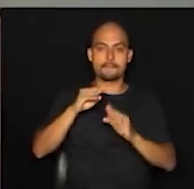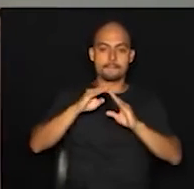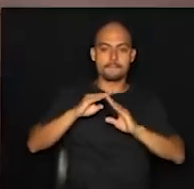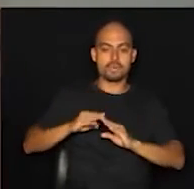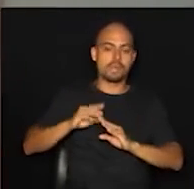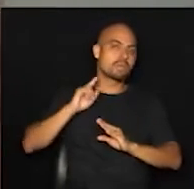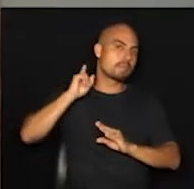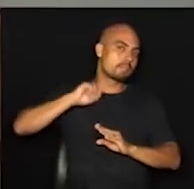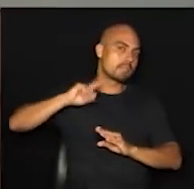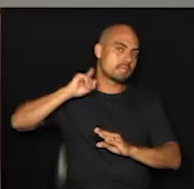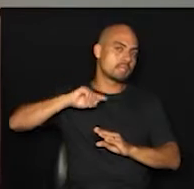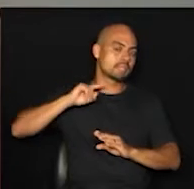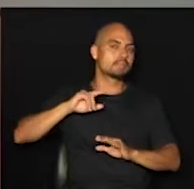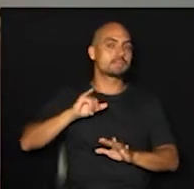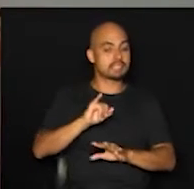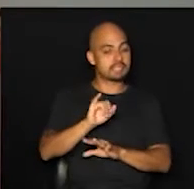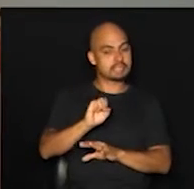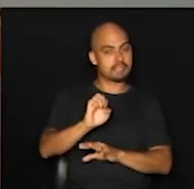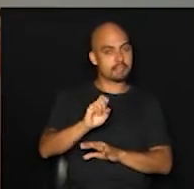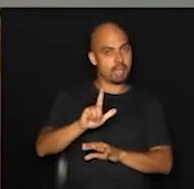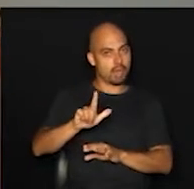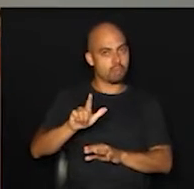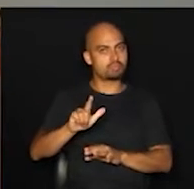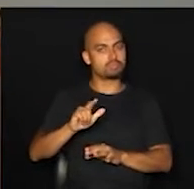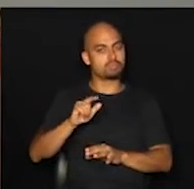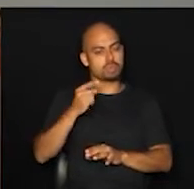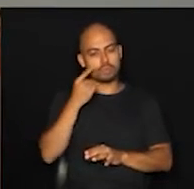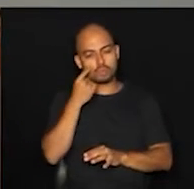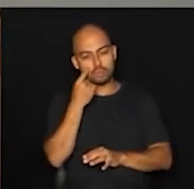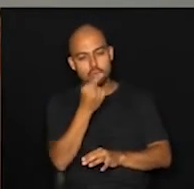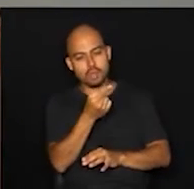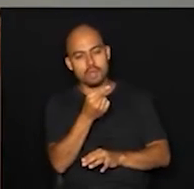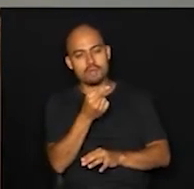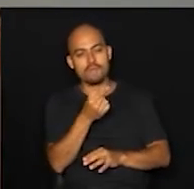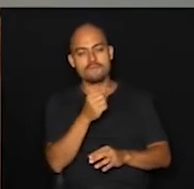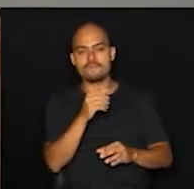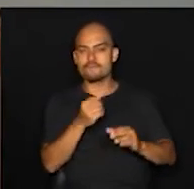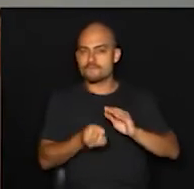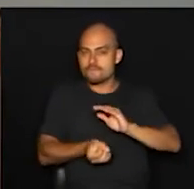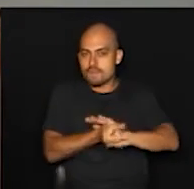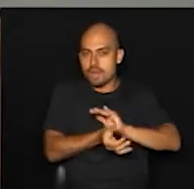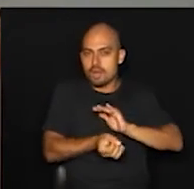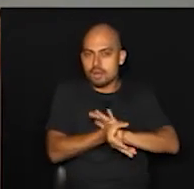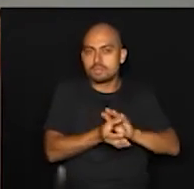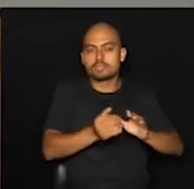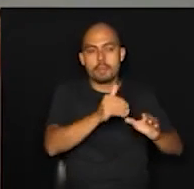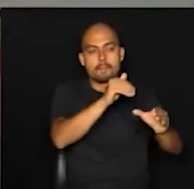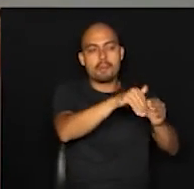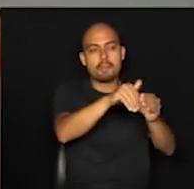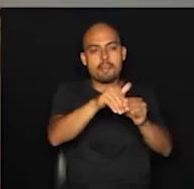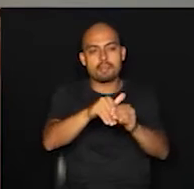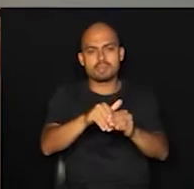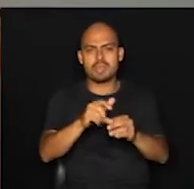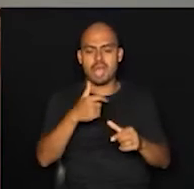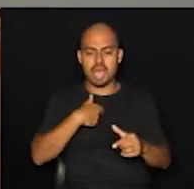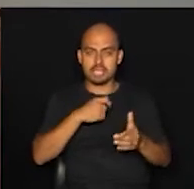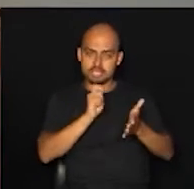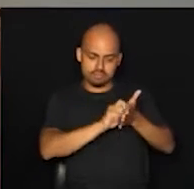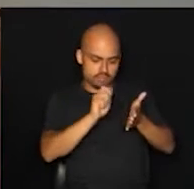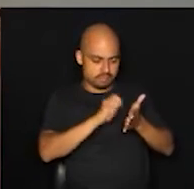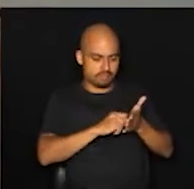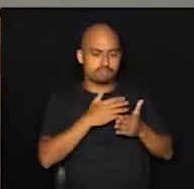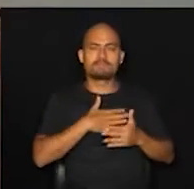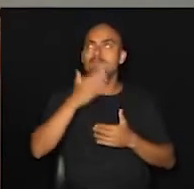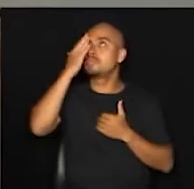lá agitada, uma fraude generalizada. Ela tinha horror, ela escrevia, né? Meu Deus, quando isso vai acabar? Isso